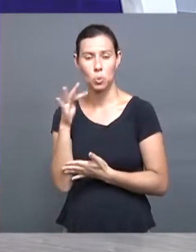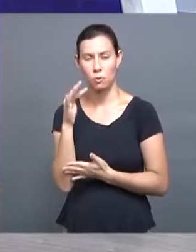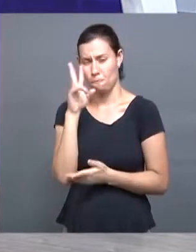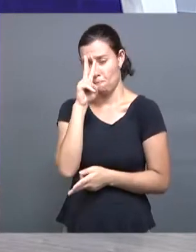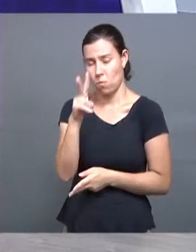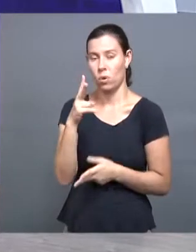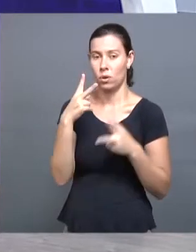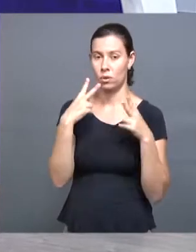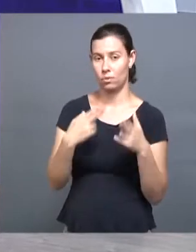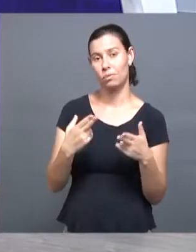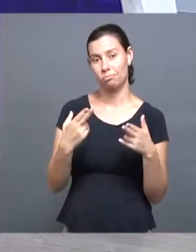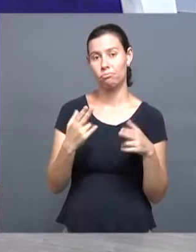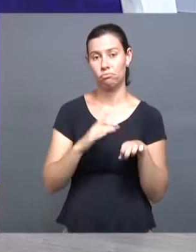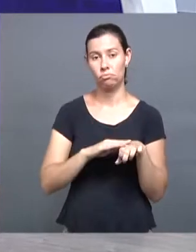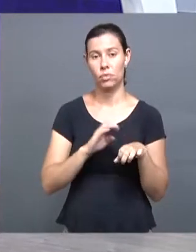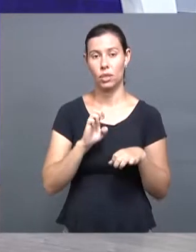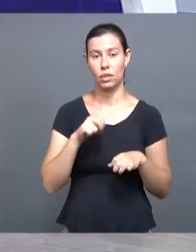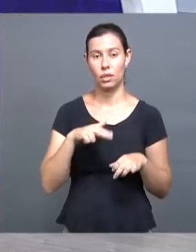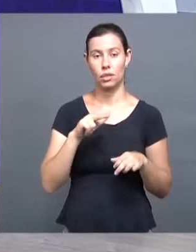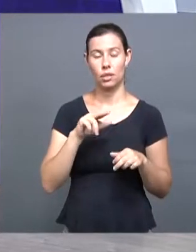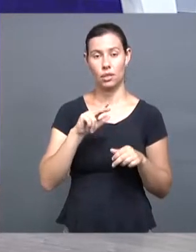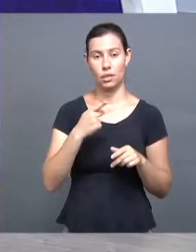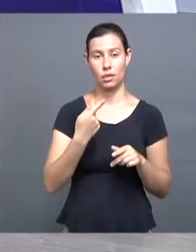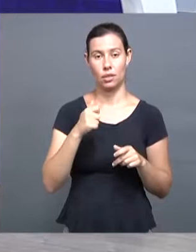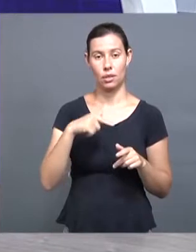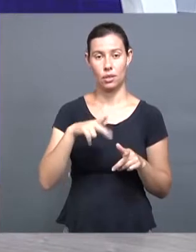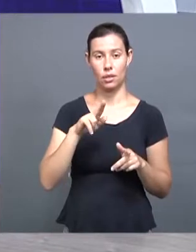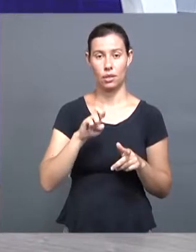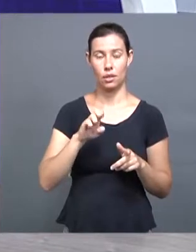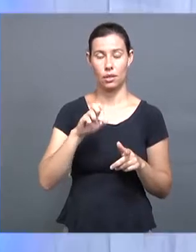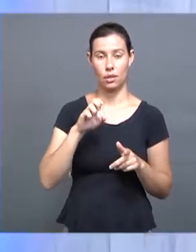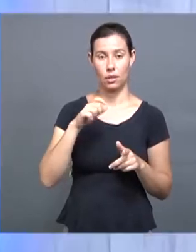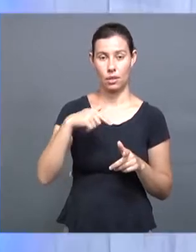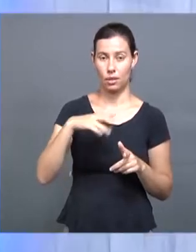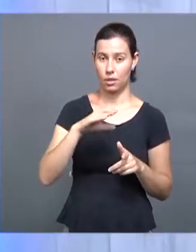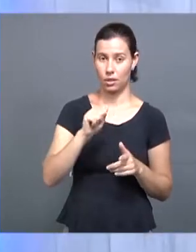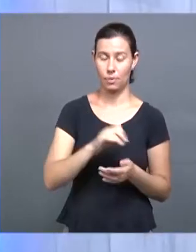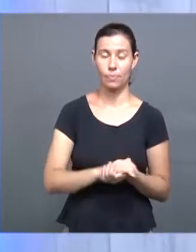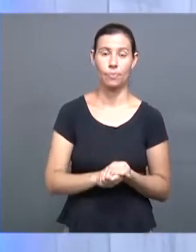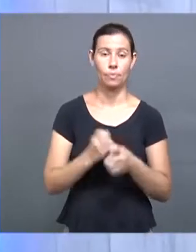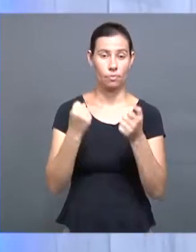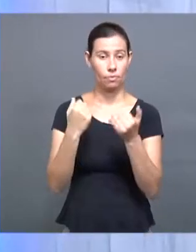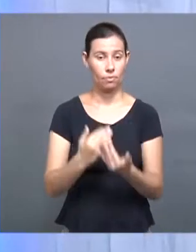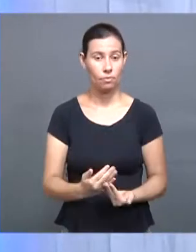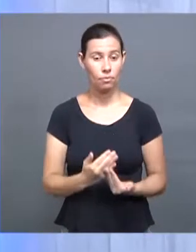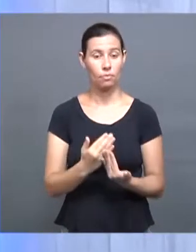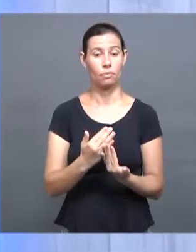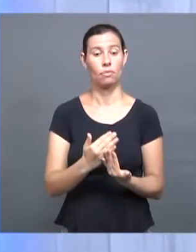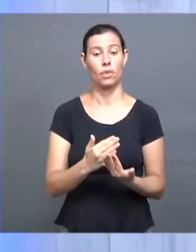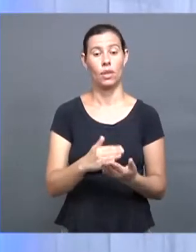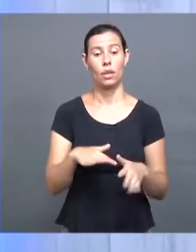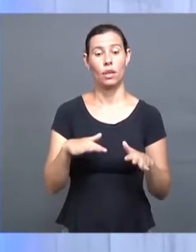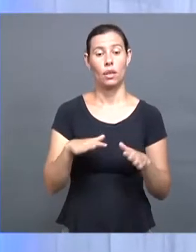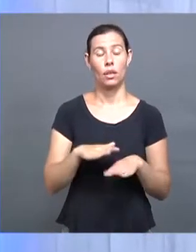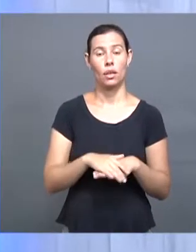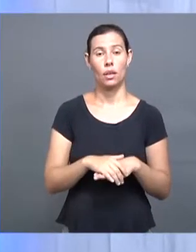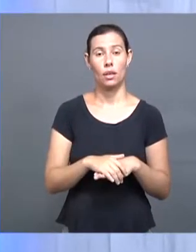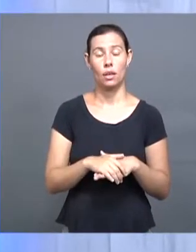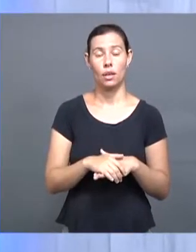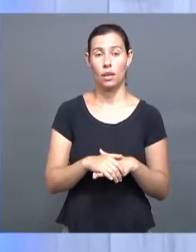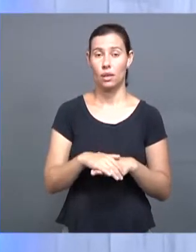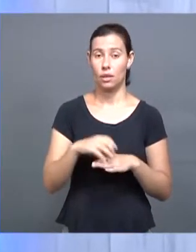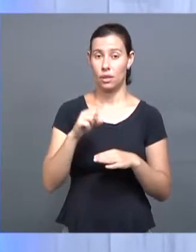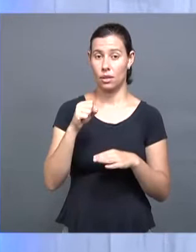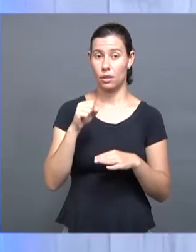como a enxaqueca? Sim, é uma dúvida importante, porque a dor de cabeça, a cefaleia, é uma condição, uma